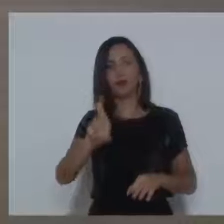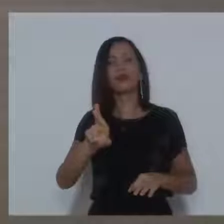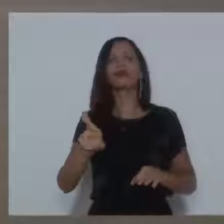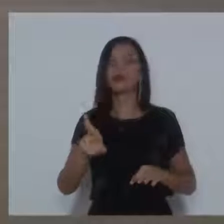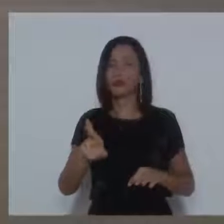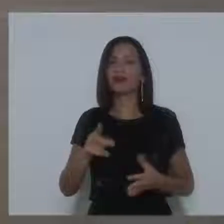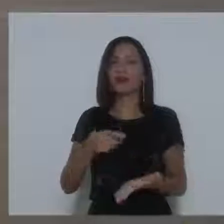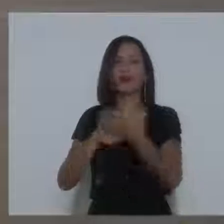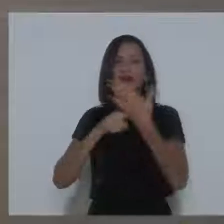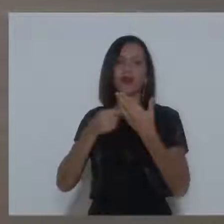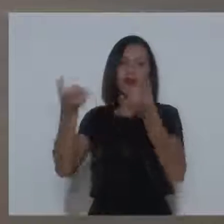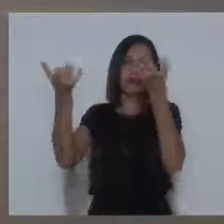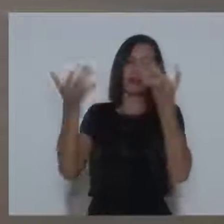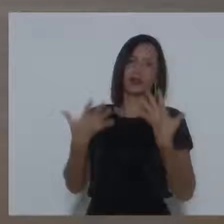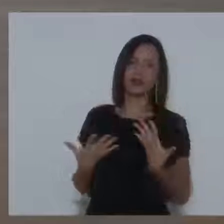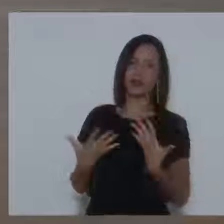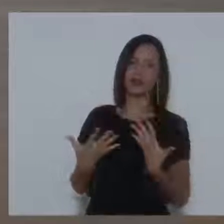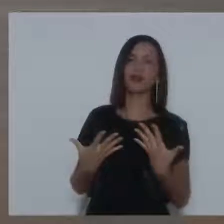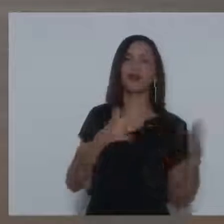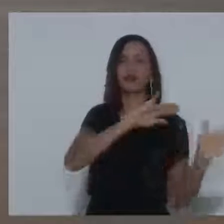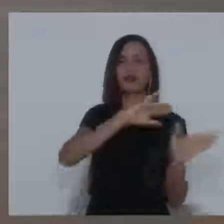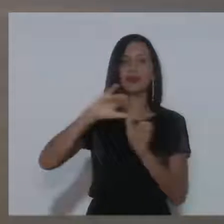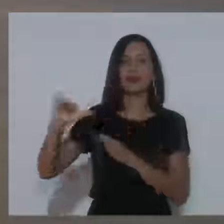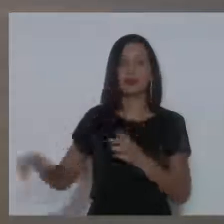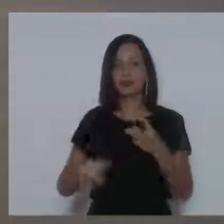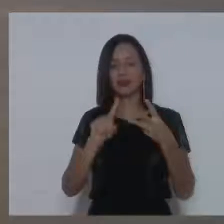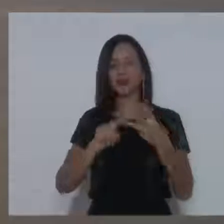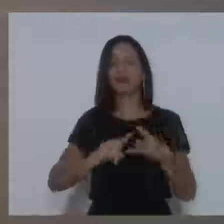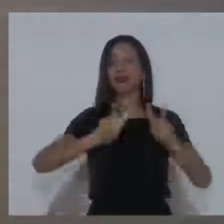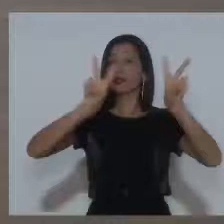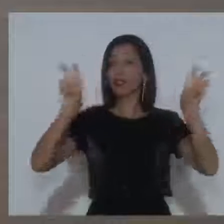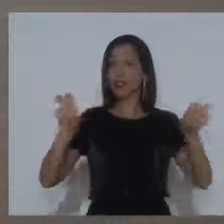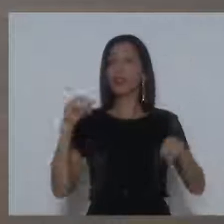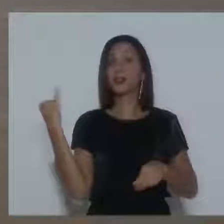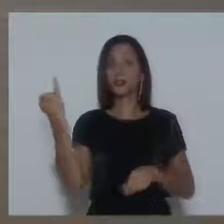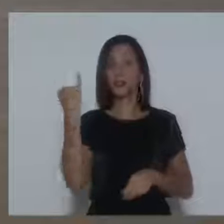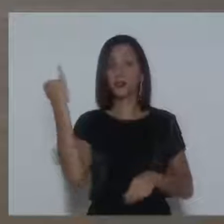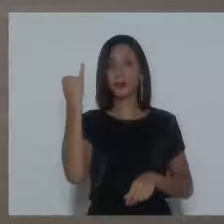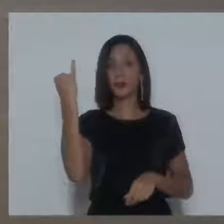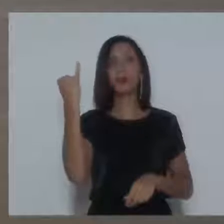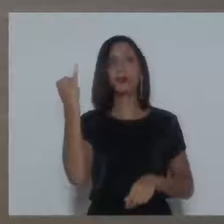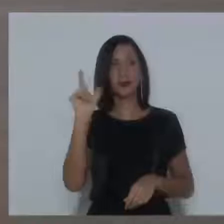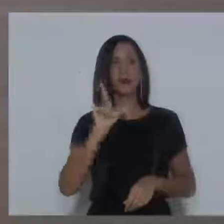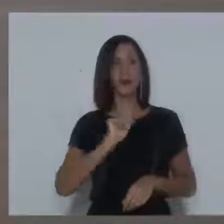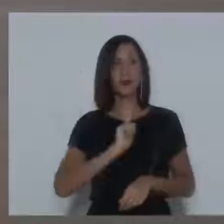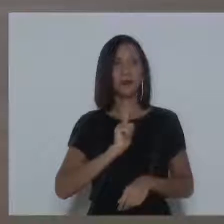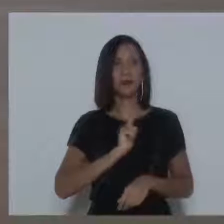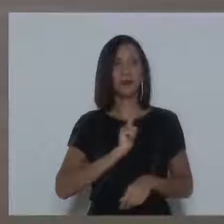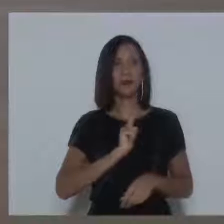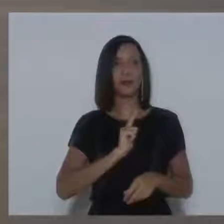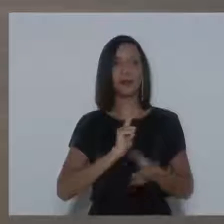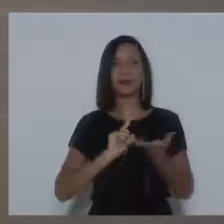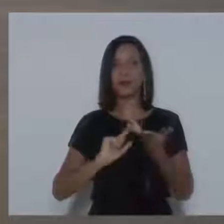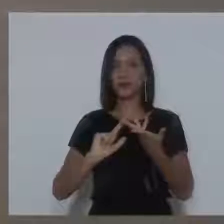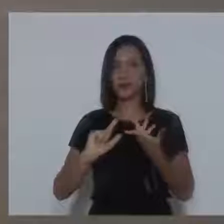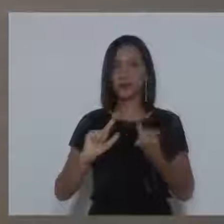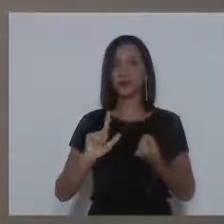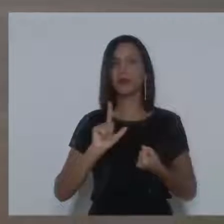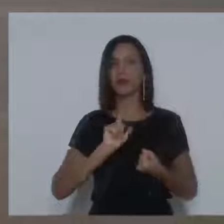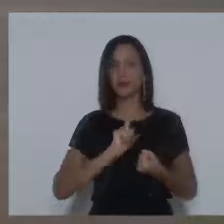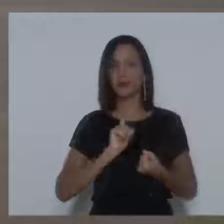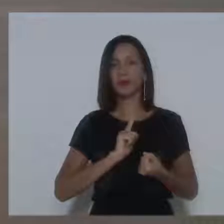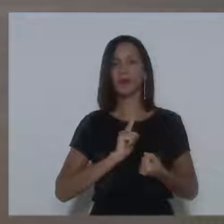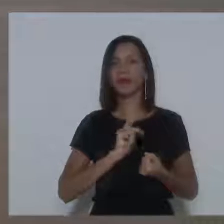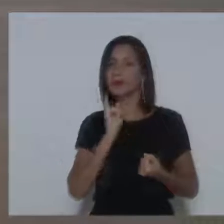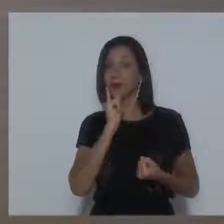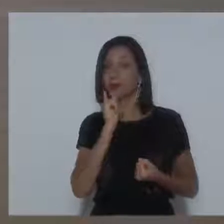Outro tema importante que nós temos que discutir, porque é muito importante o plano diretor, que foi discutido por diversas vezes aqui com a Ana Genesini,